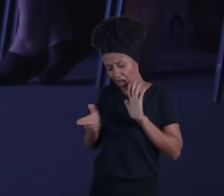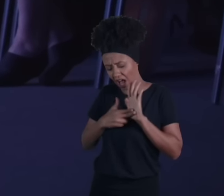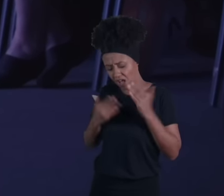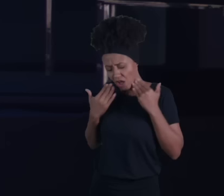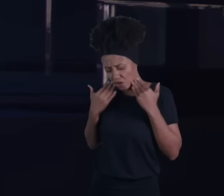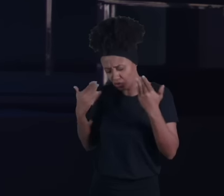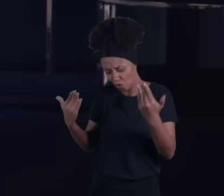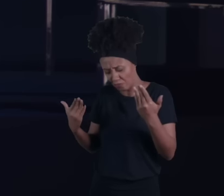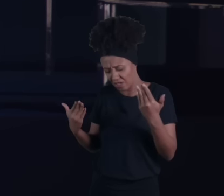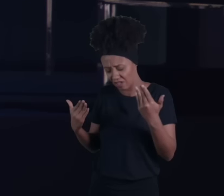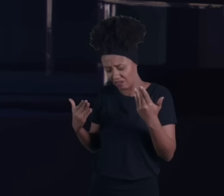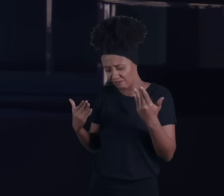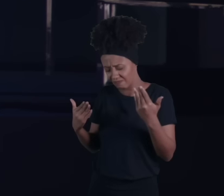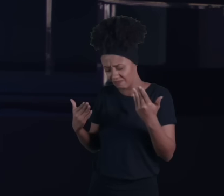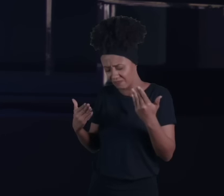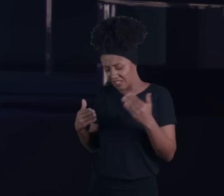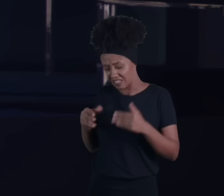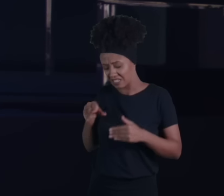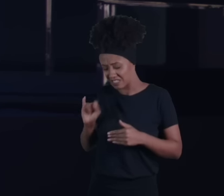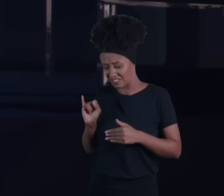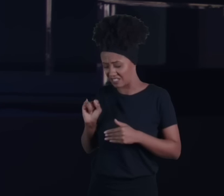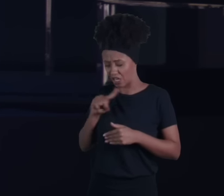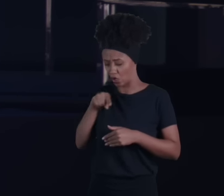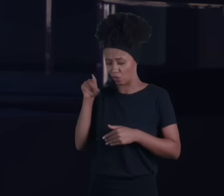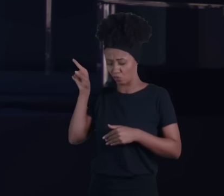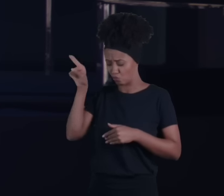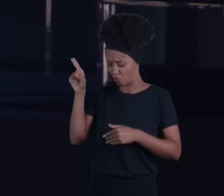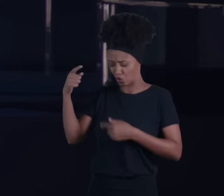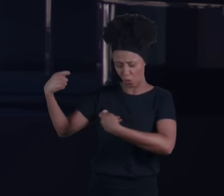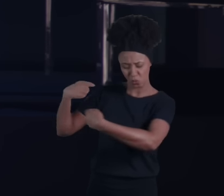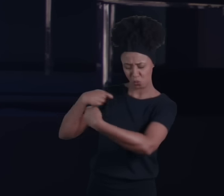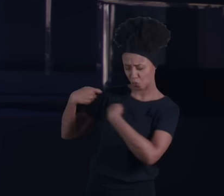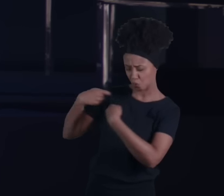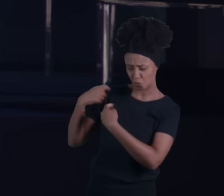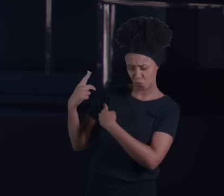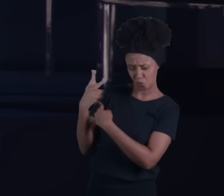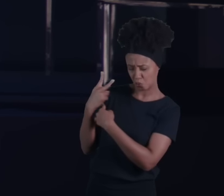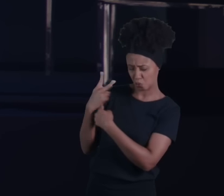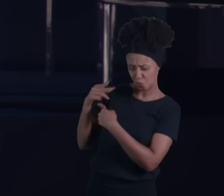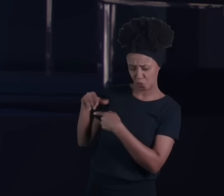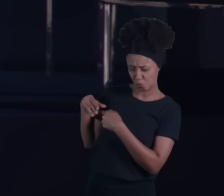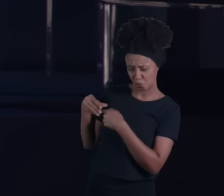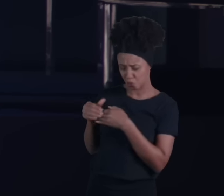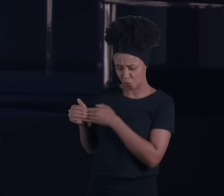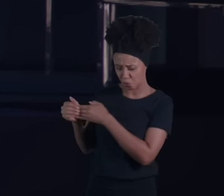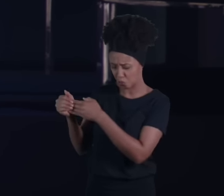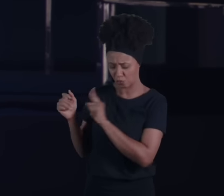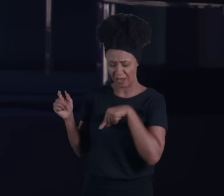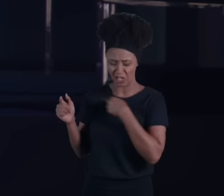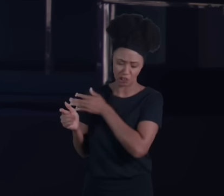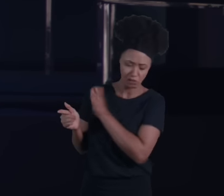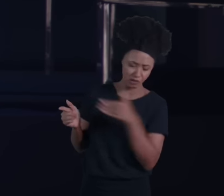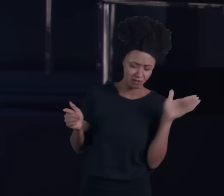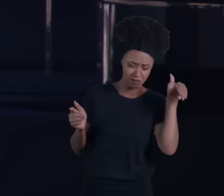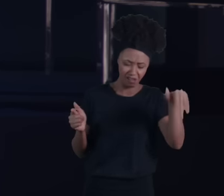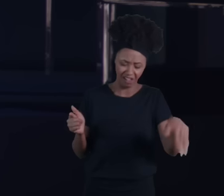nós nos desviaremos. Se o Senhor não nos guardar, ó Deus, o inimigo nos